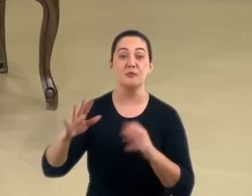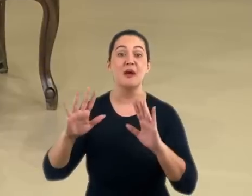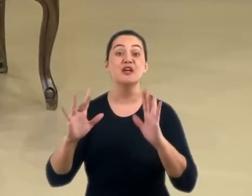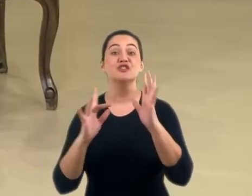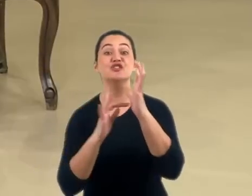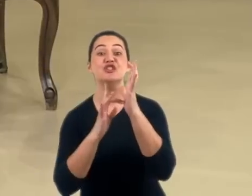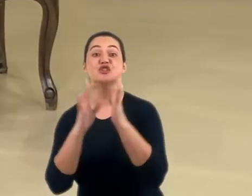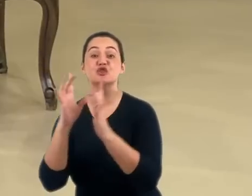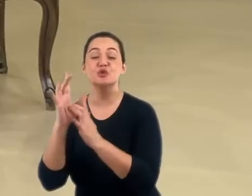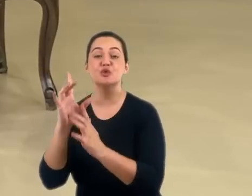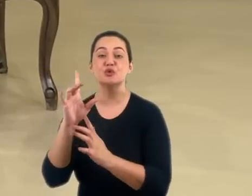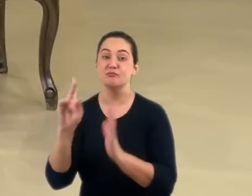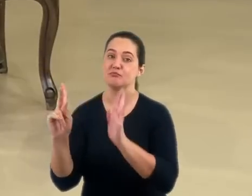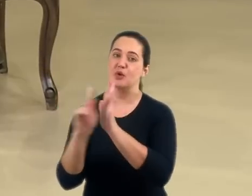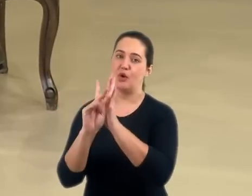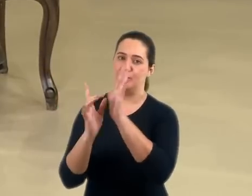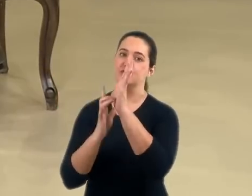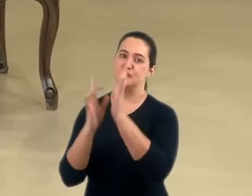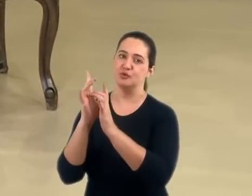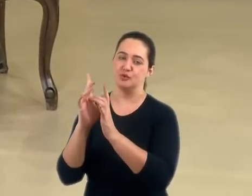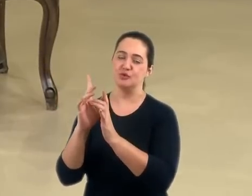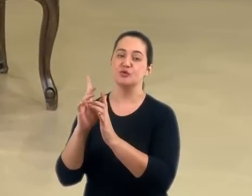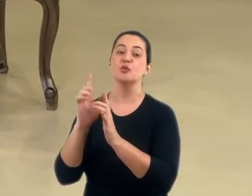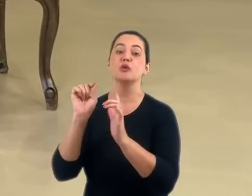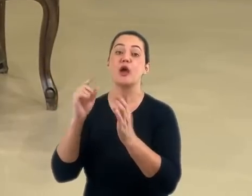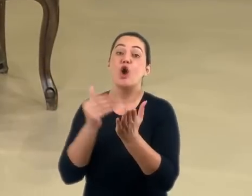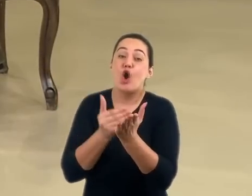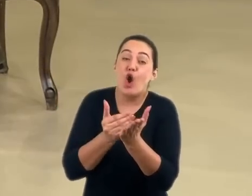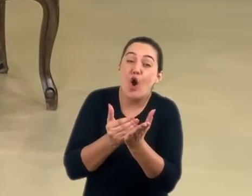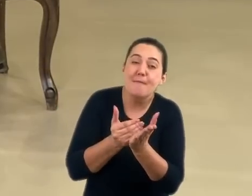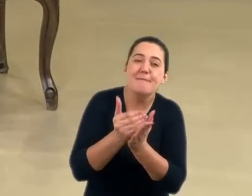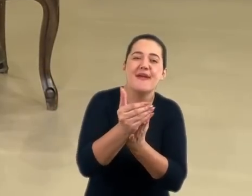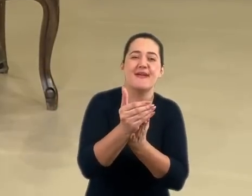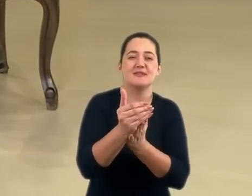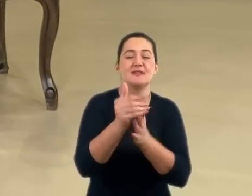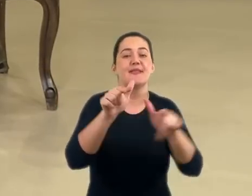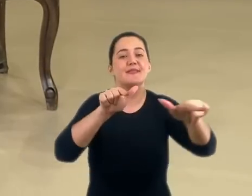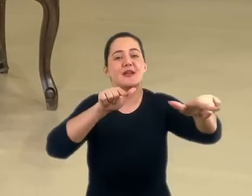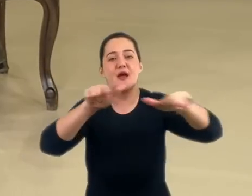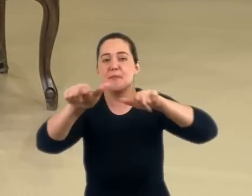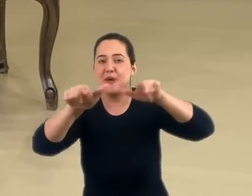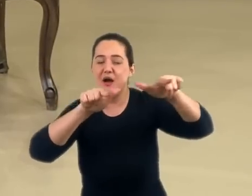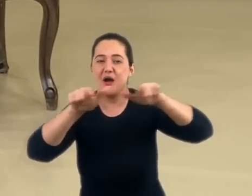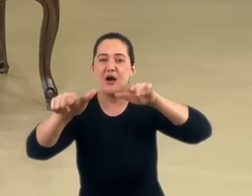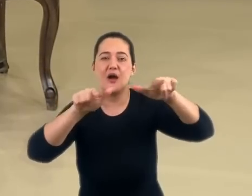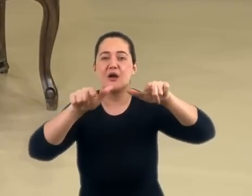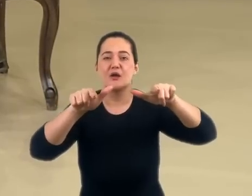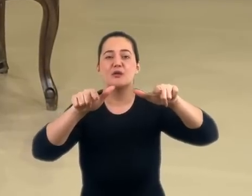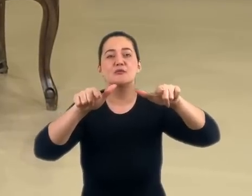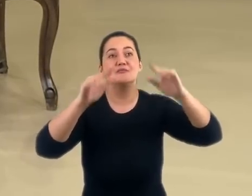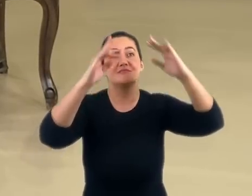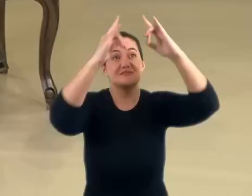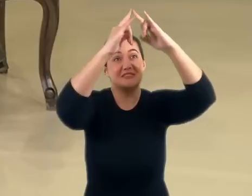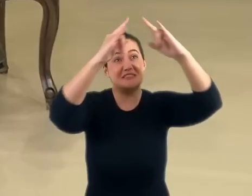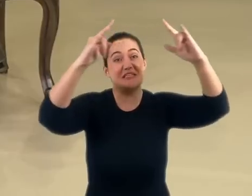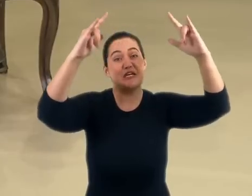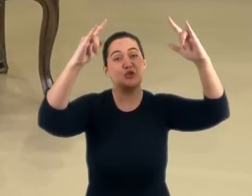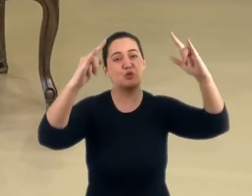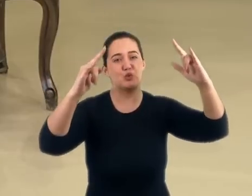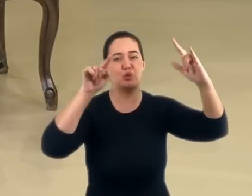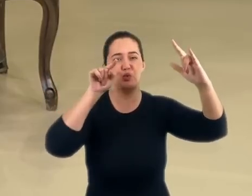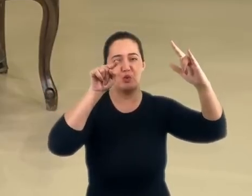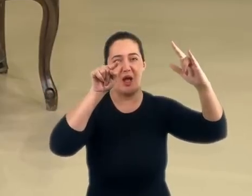seria que Deus, ou Jesus, começaria um processo na fase ou no lugar santíssimo